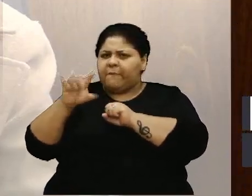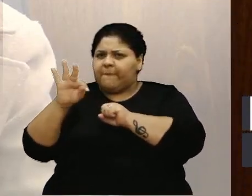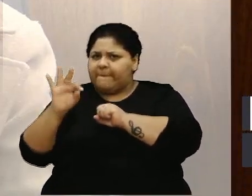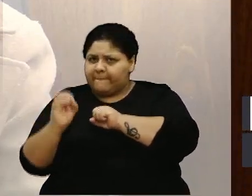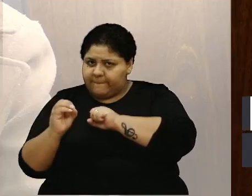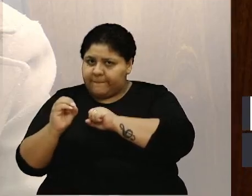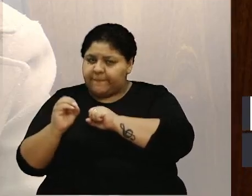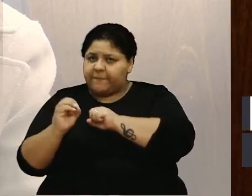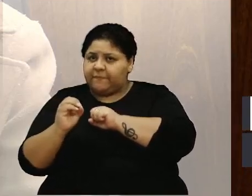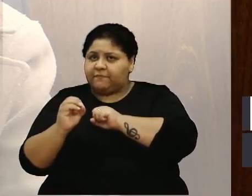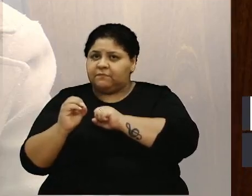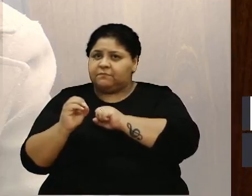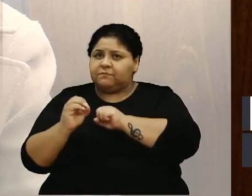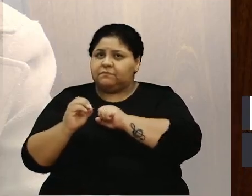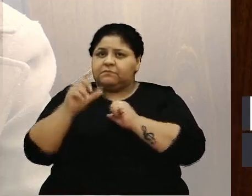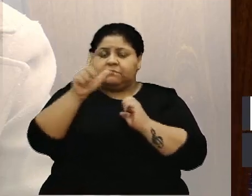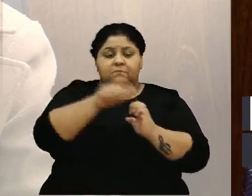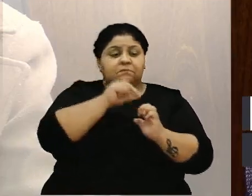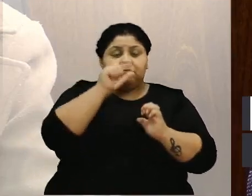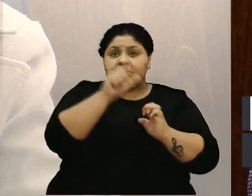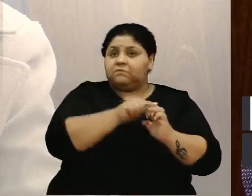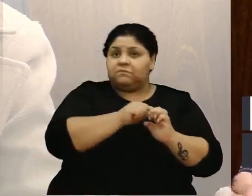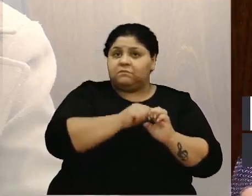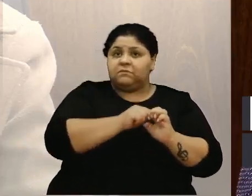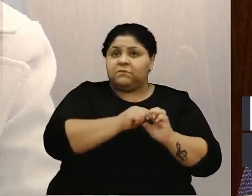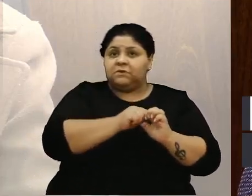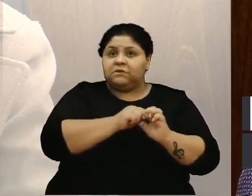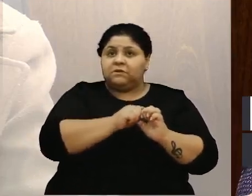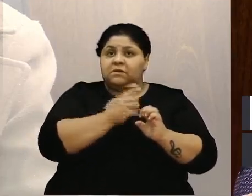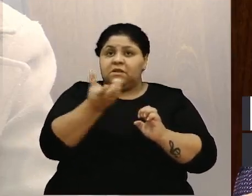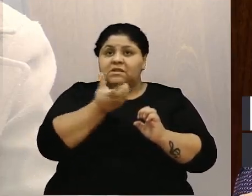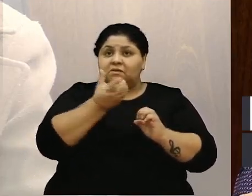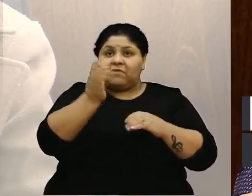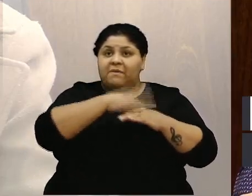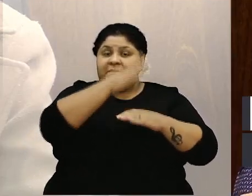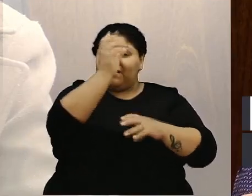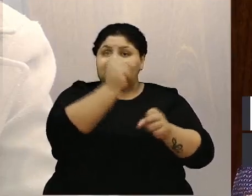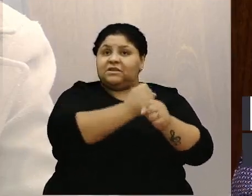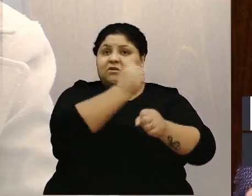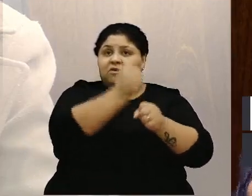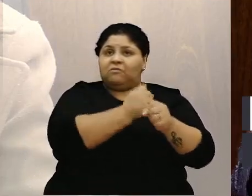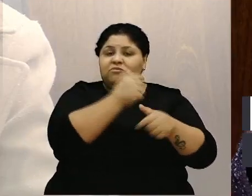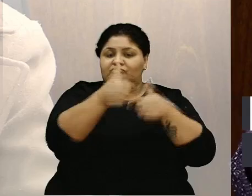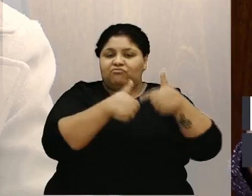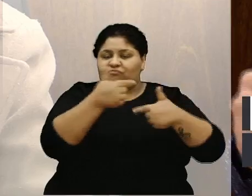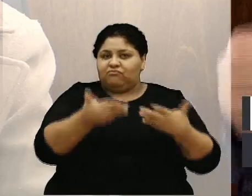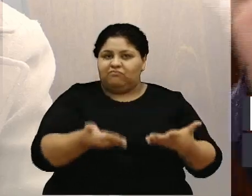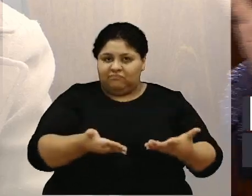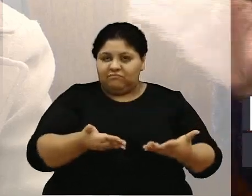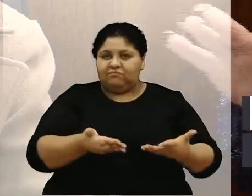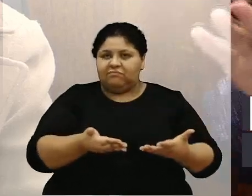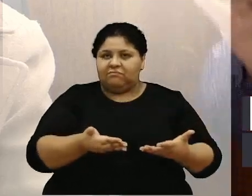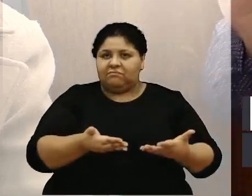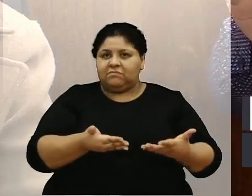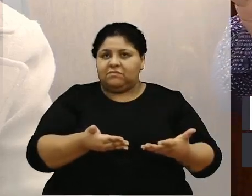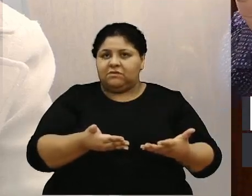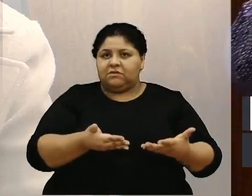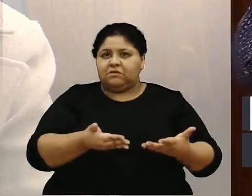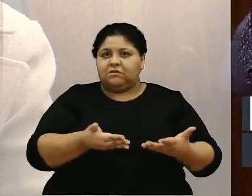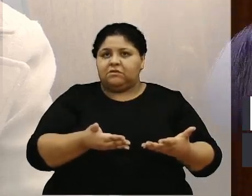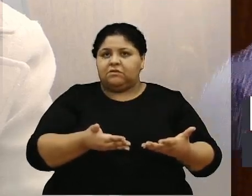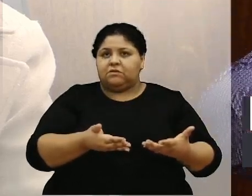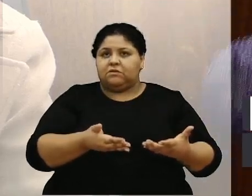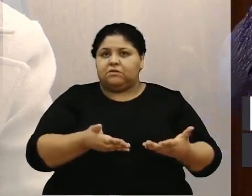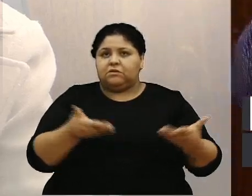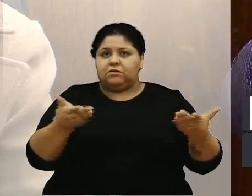a empresa está desistindo da obra. Eles não estão trabalhando. Então, eu já estou reavaliando se